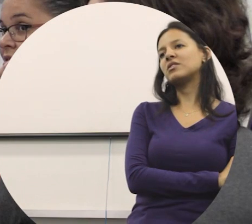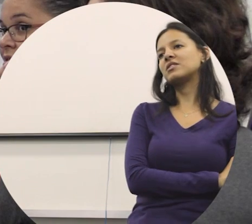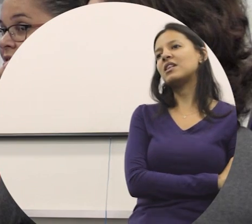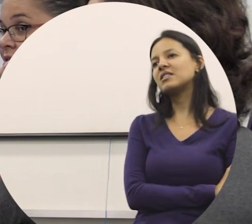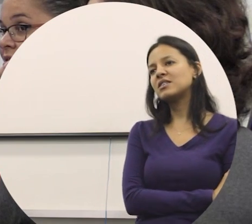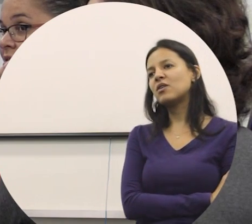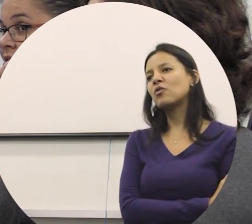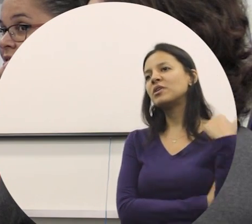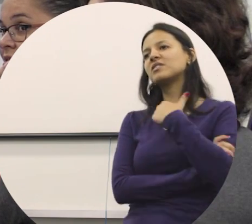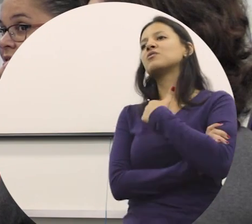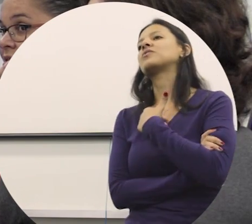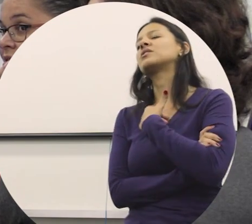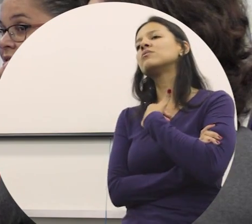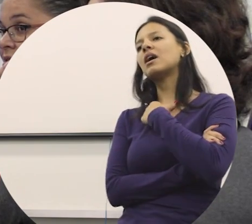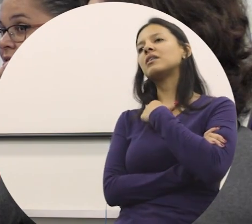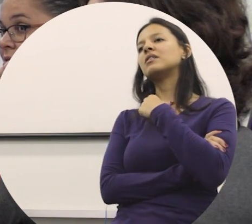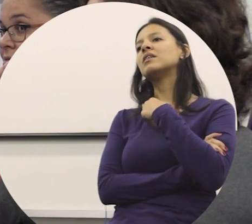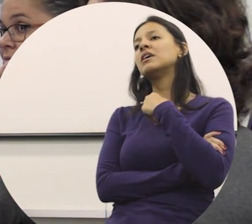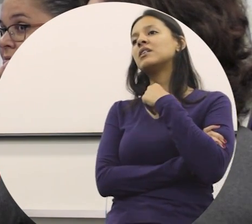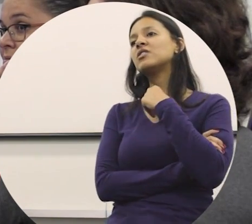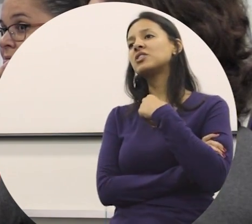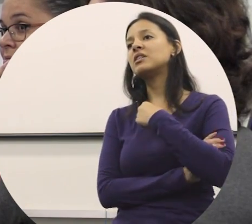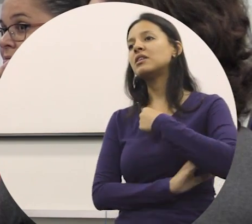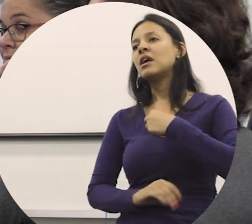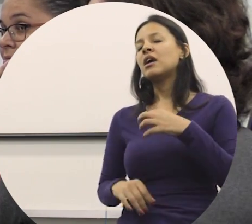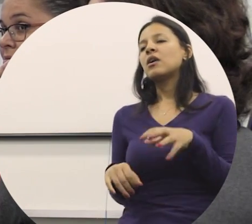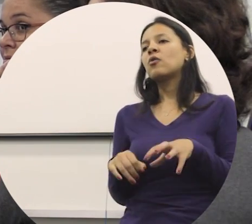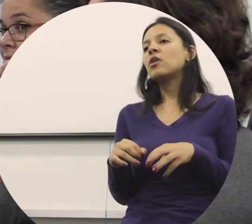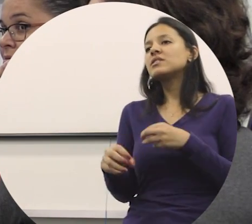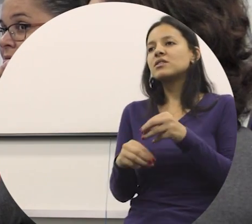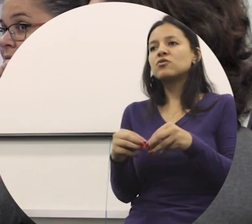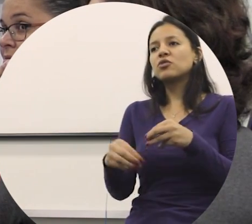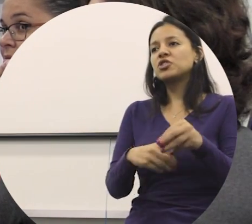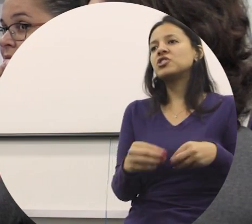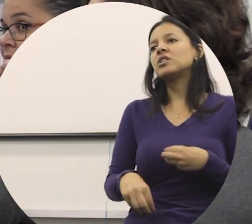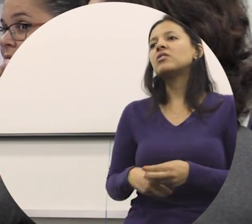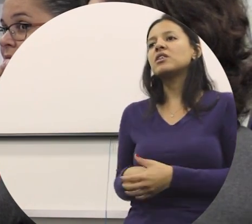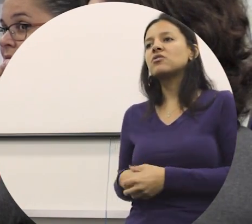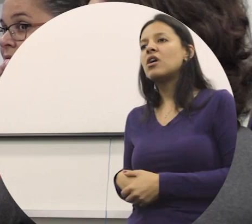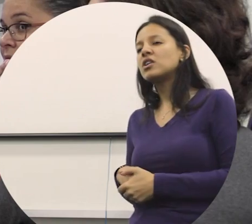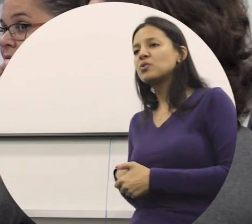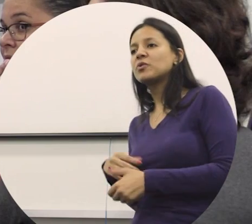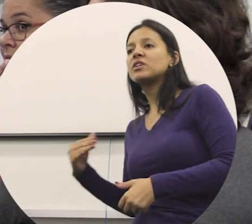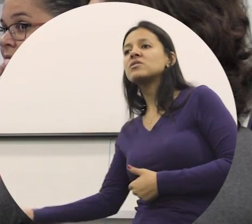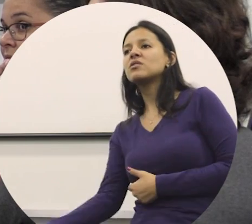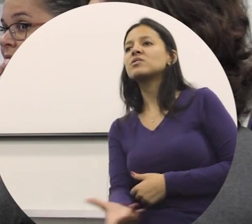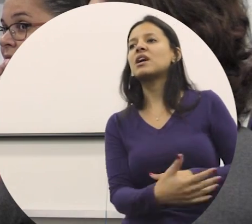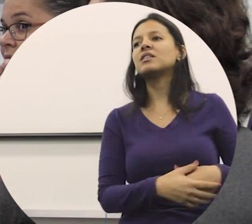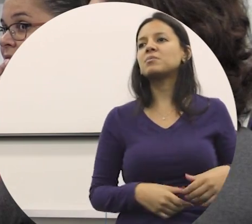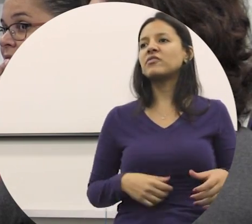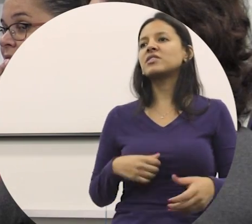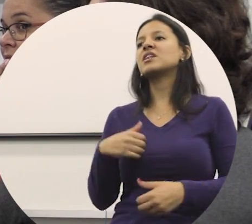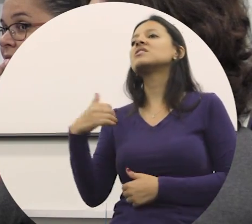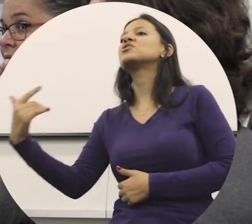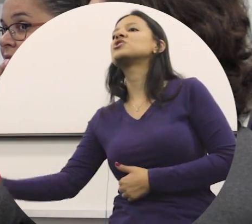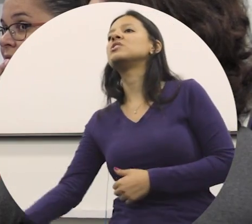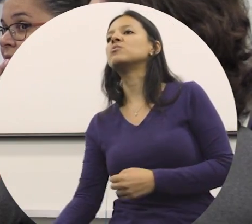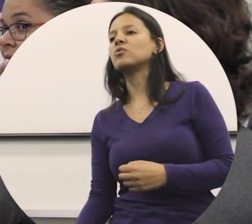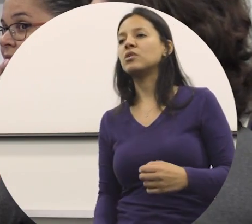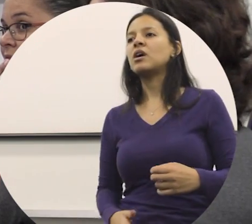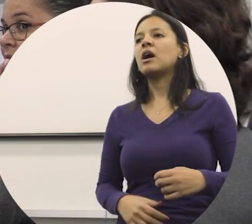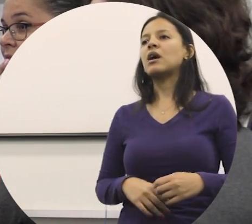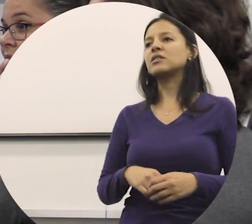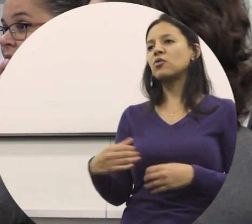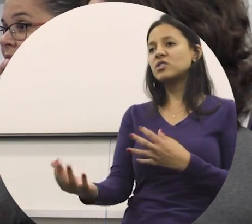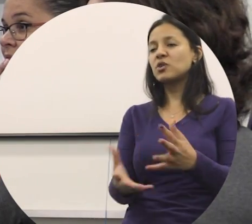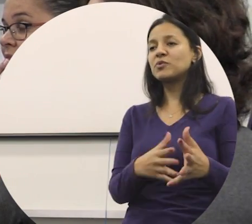não sabe língua de sinais, então a comunicação fica truncada. Então acho que coisas do cotidiano na escola já poderiam ser usadas para fazer esse